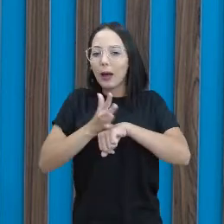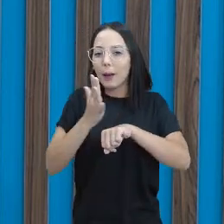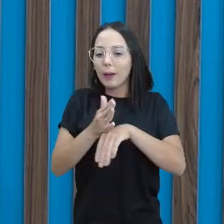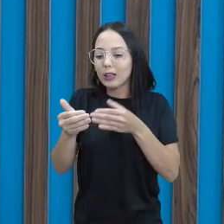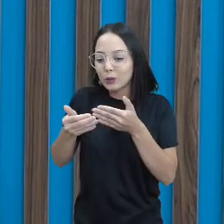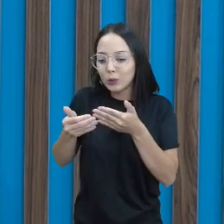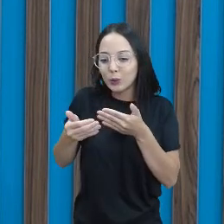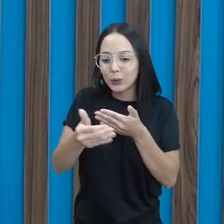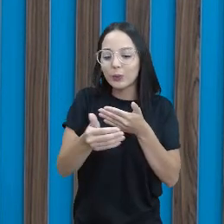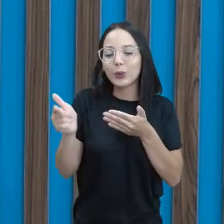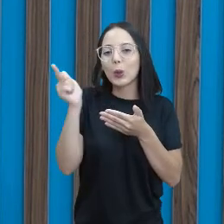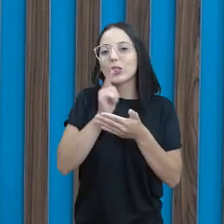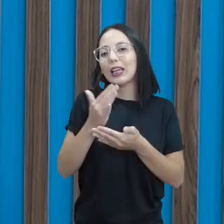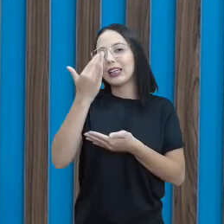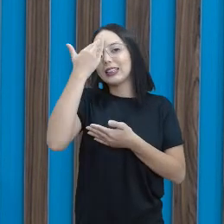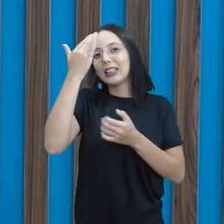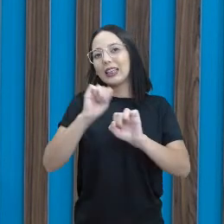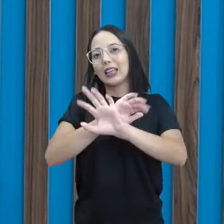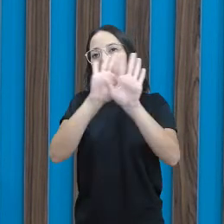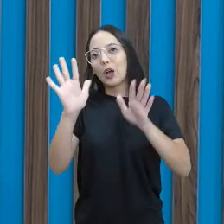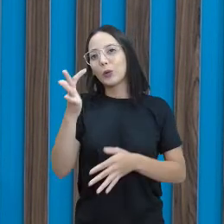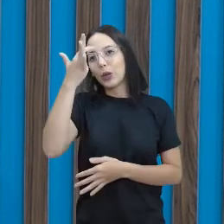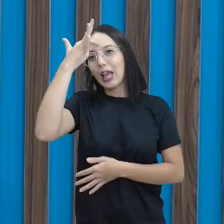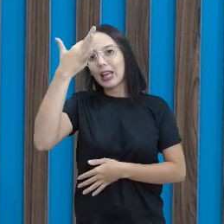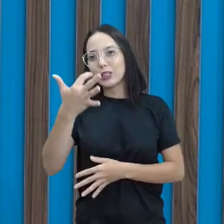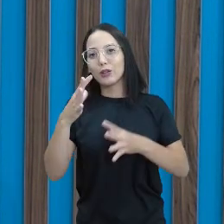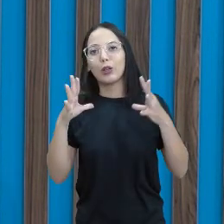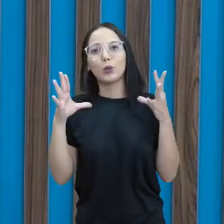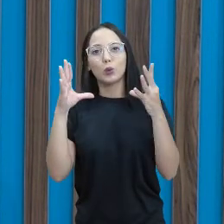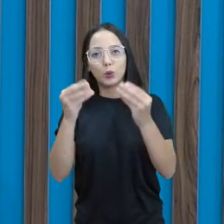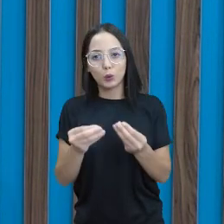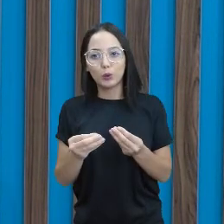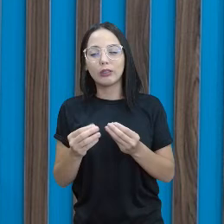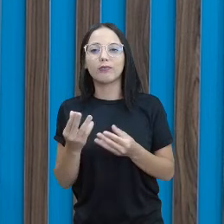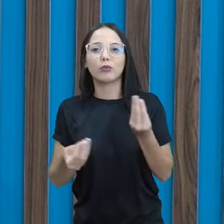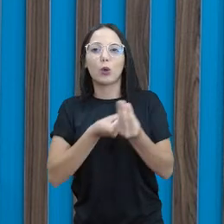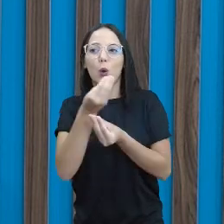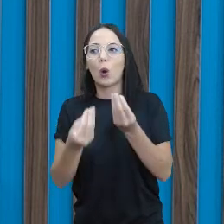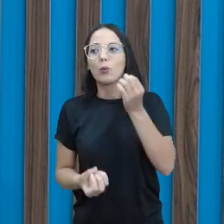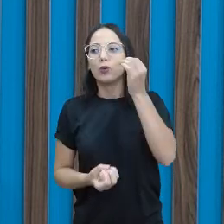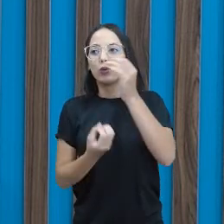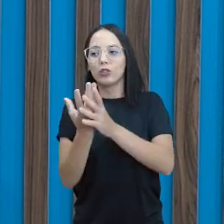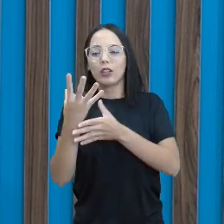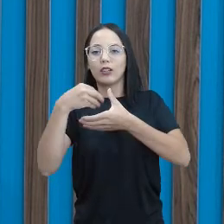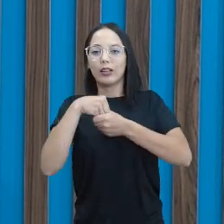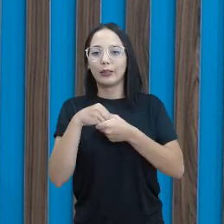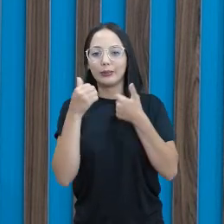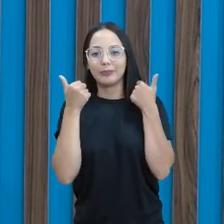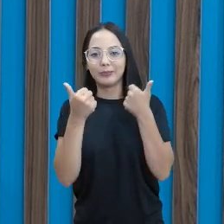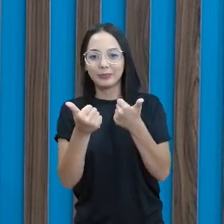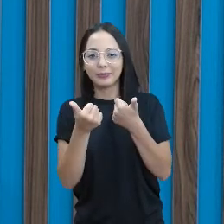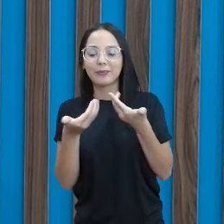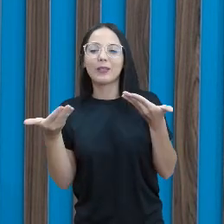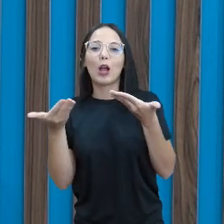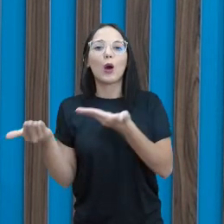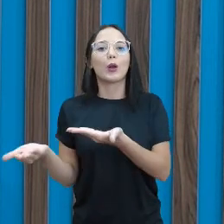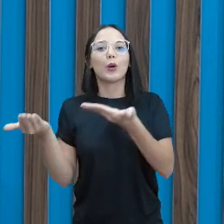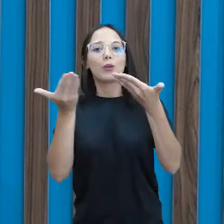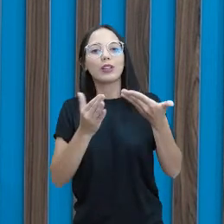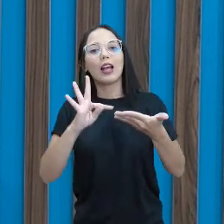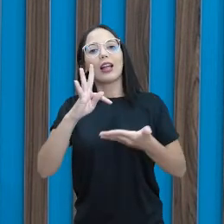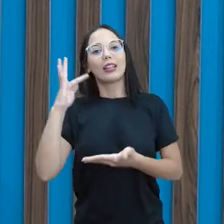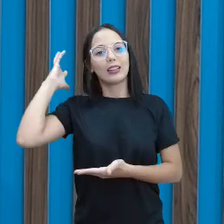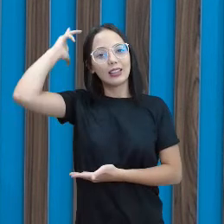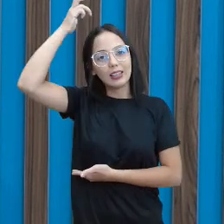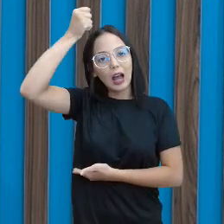a gente consegue interpretar e resolver corretamente a maneira como as potências aparecerem naquele formato, tá certo? Eu vou passar a palavra para Tiago,